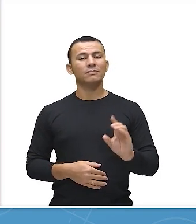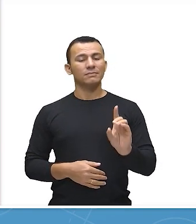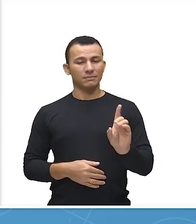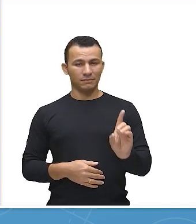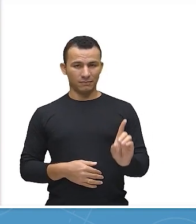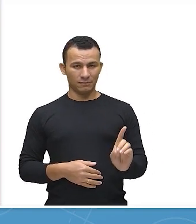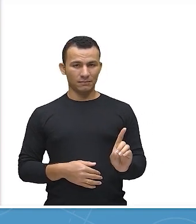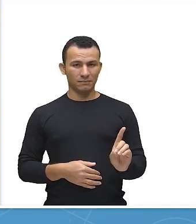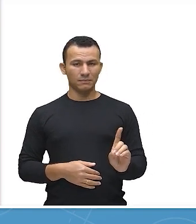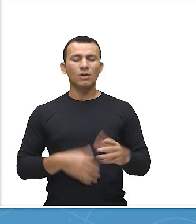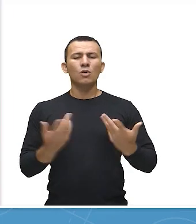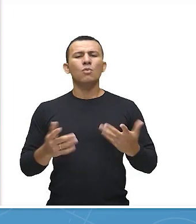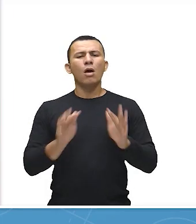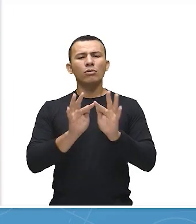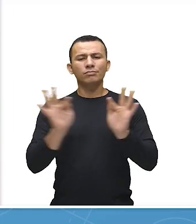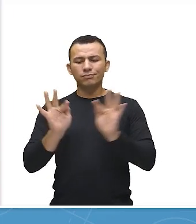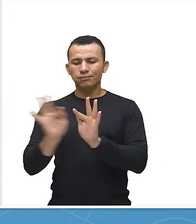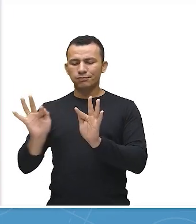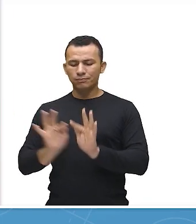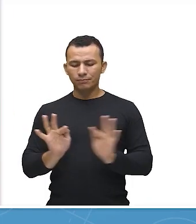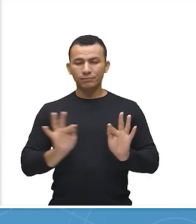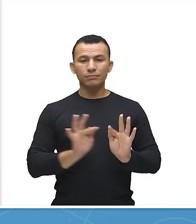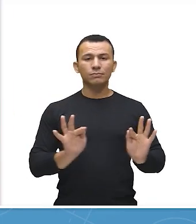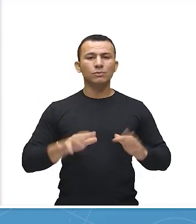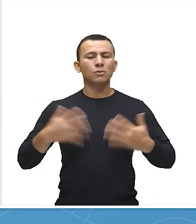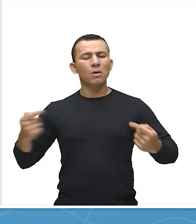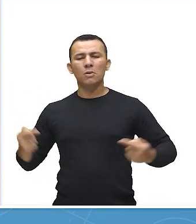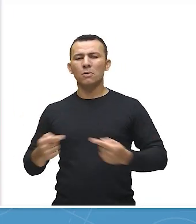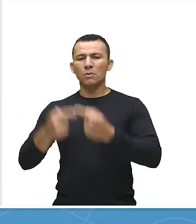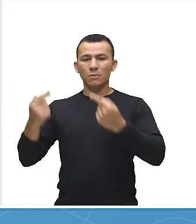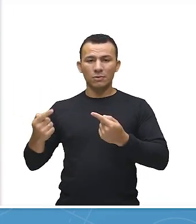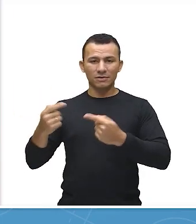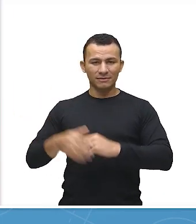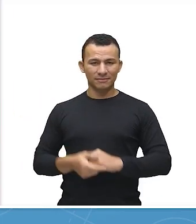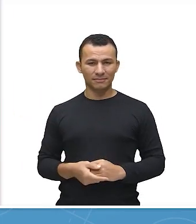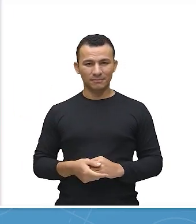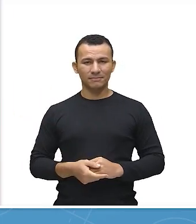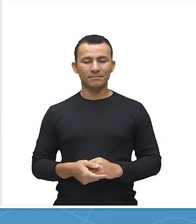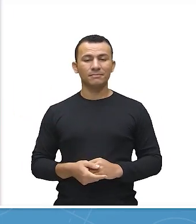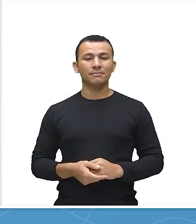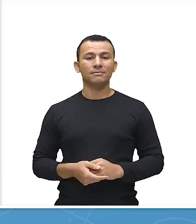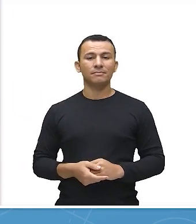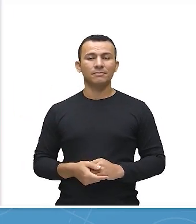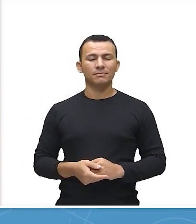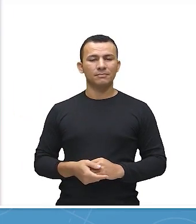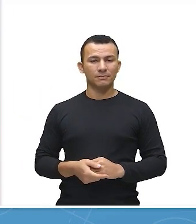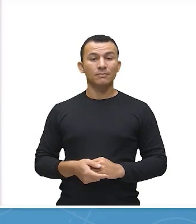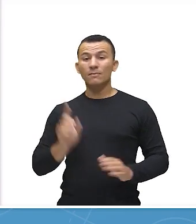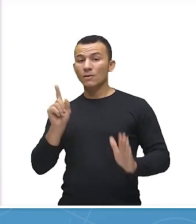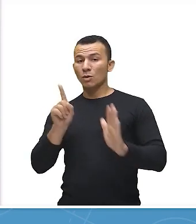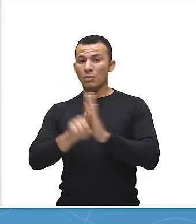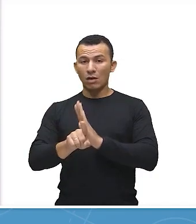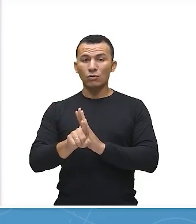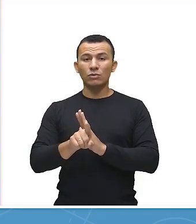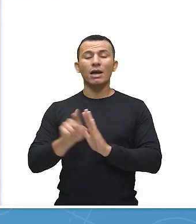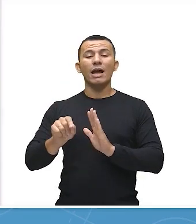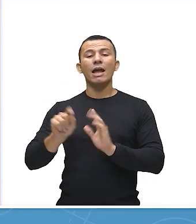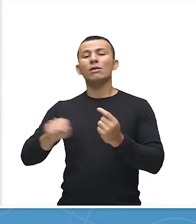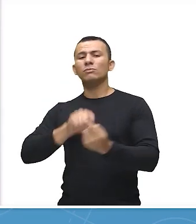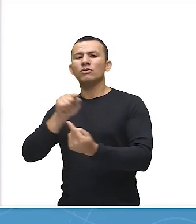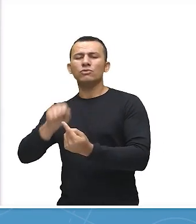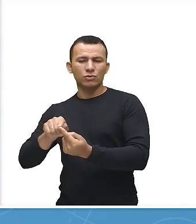lugar e está escutando aquela musiquinha. Não podemos calcular o número de estilos existentes, mas podemos classificar a música por